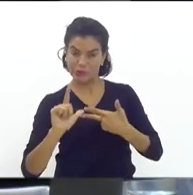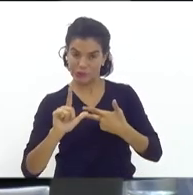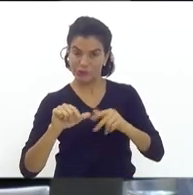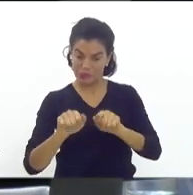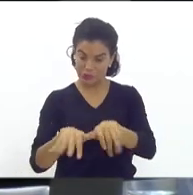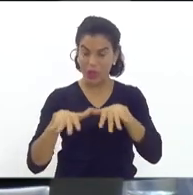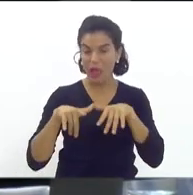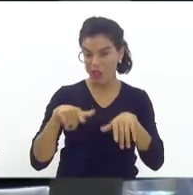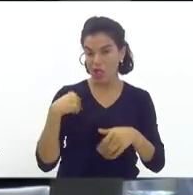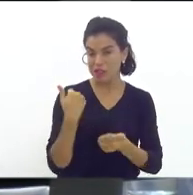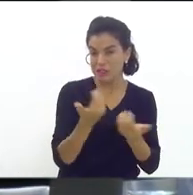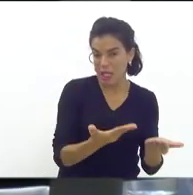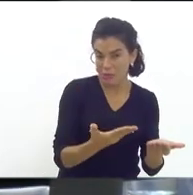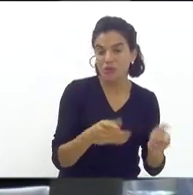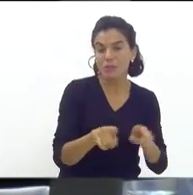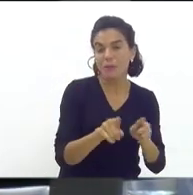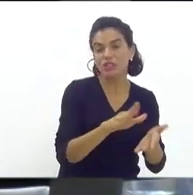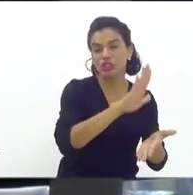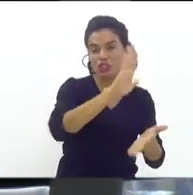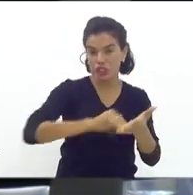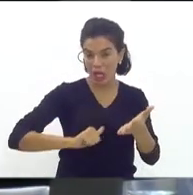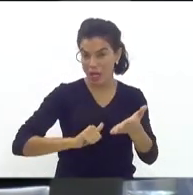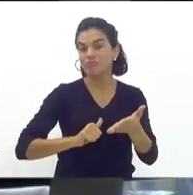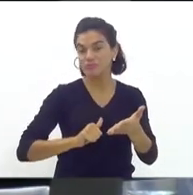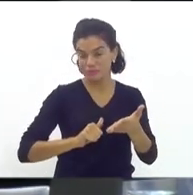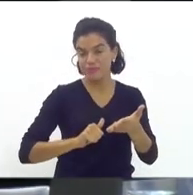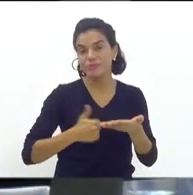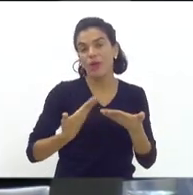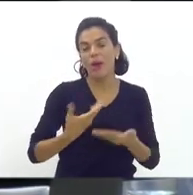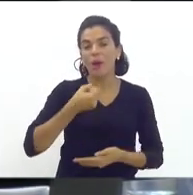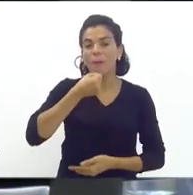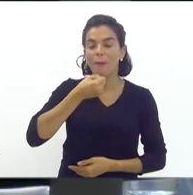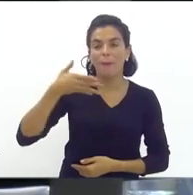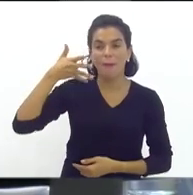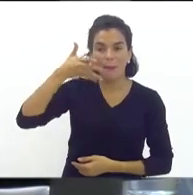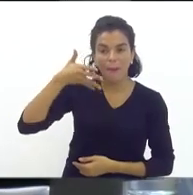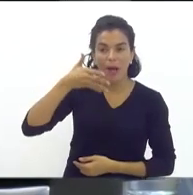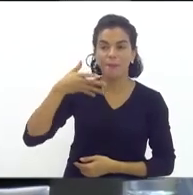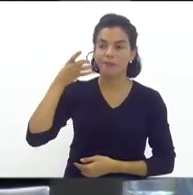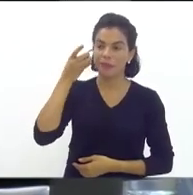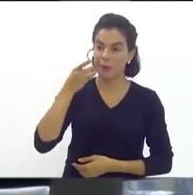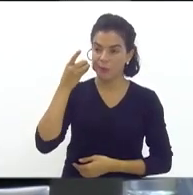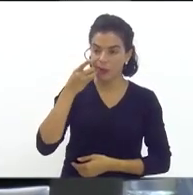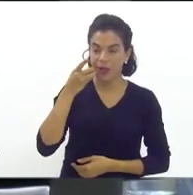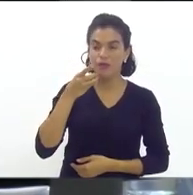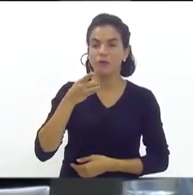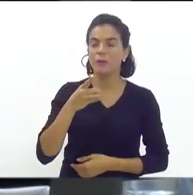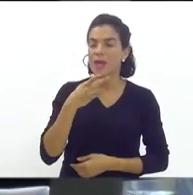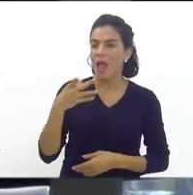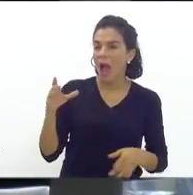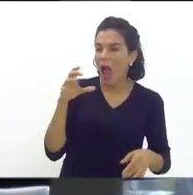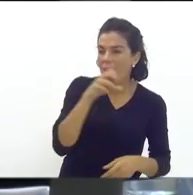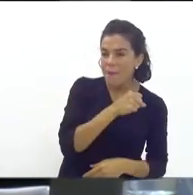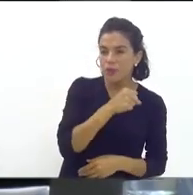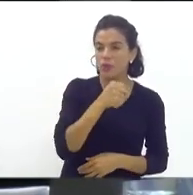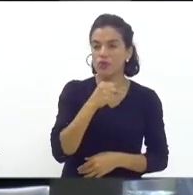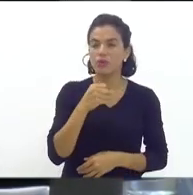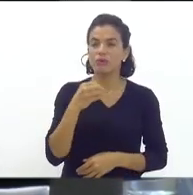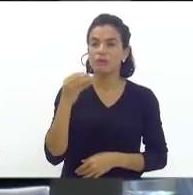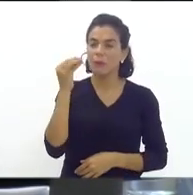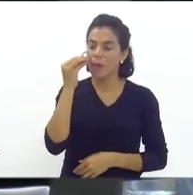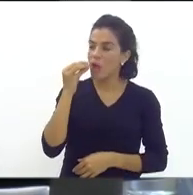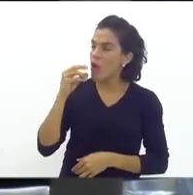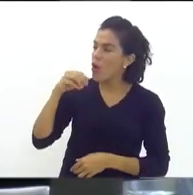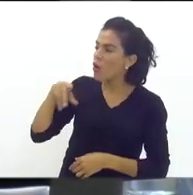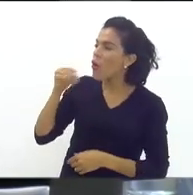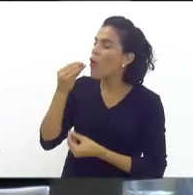nós quem tiramos também então abra as palavras aqui passando para os senhores deputados depois na sequência de forma bem dinâmica que a gente possa ouvir os